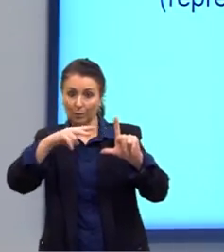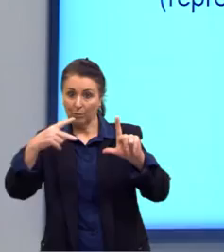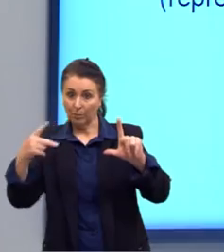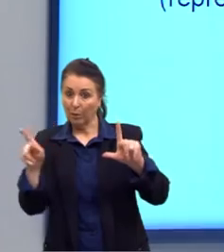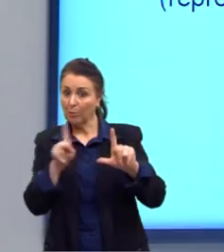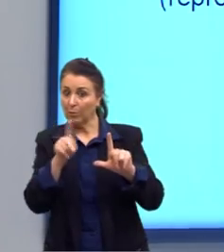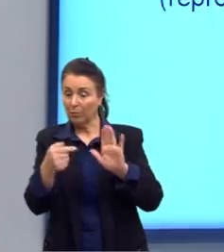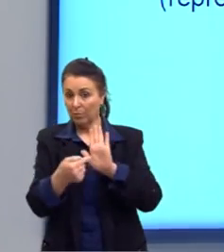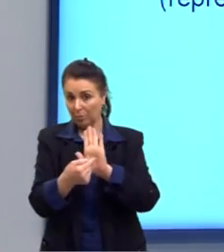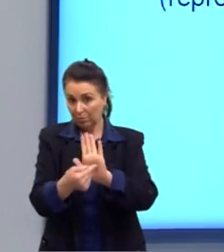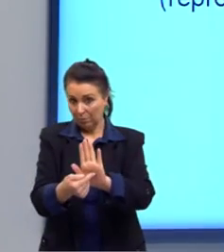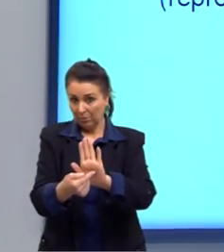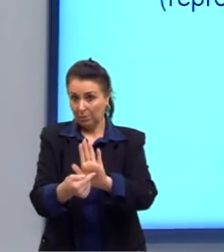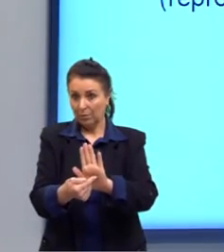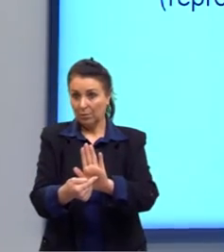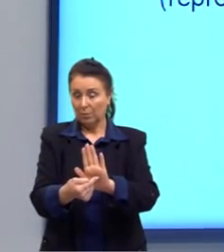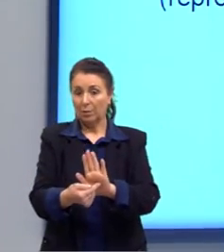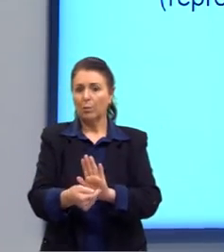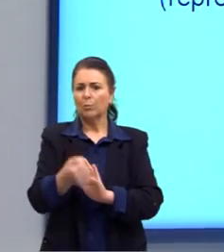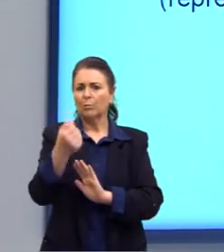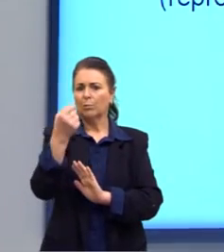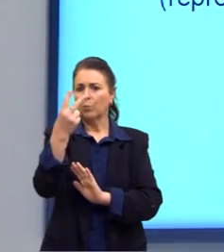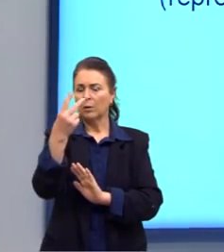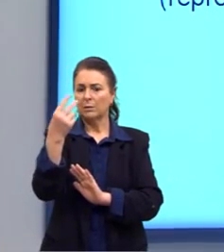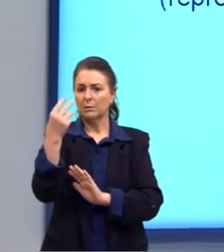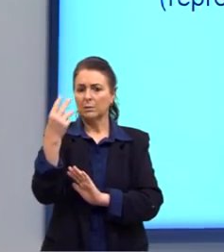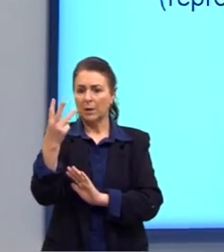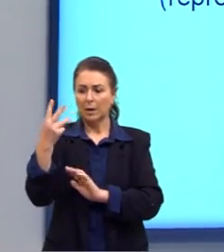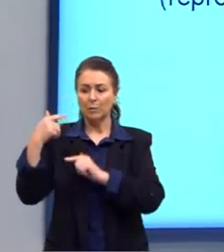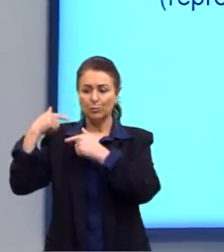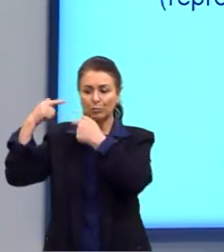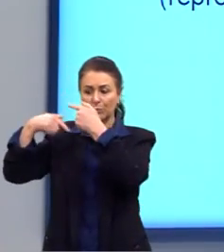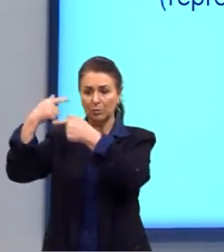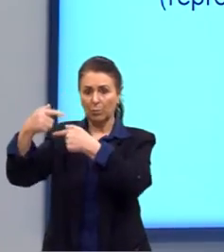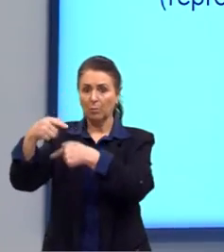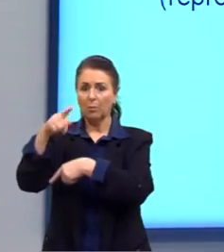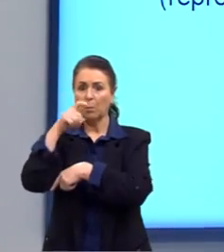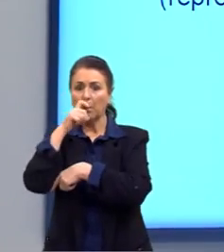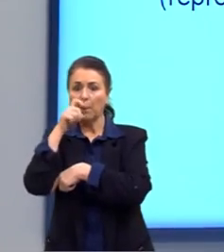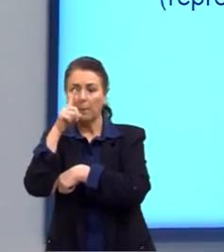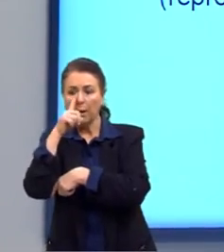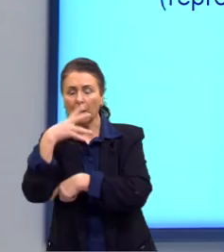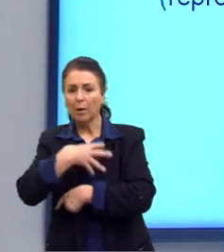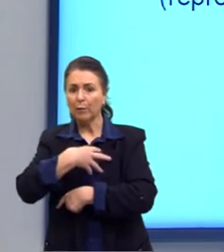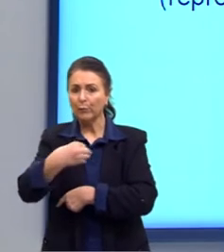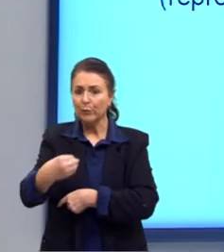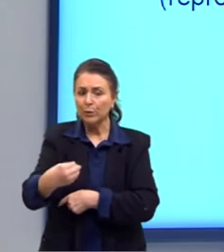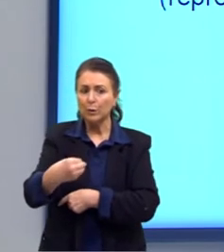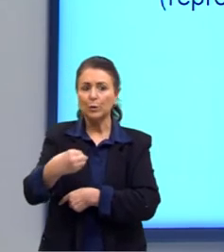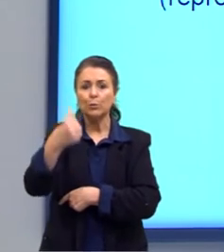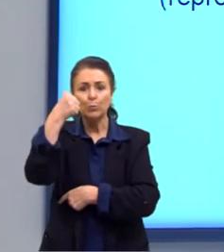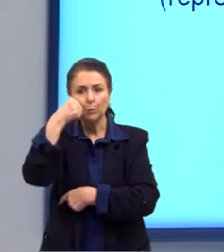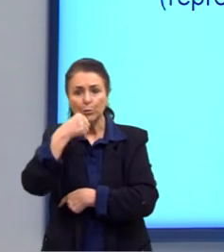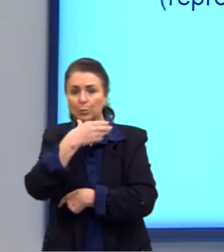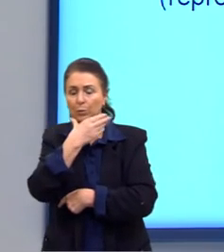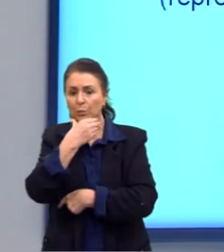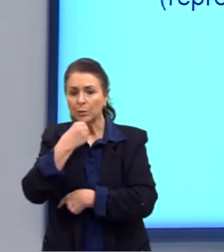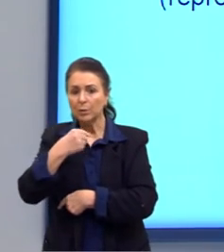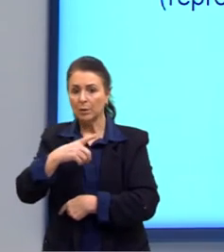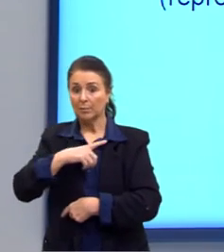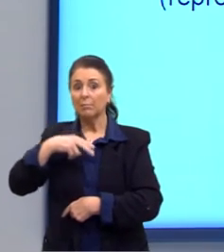bonitinho duas Três Gerações aqui os pais filhos e filhas e um